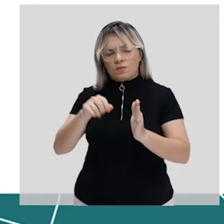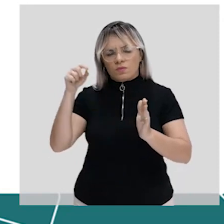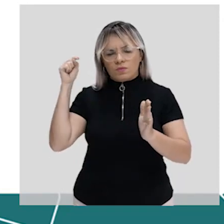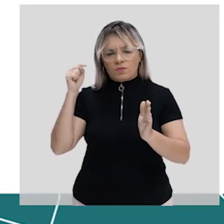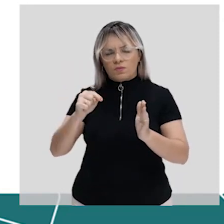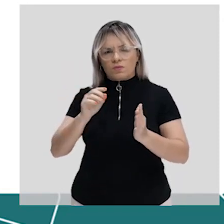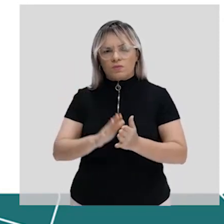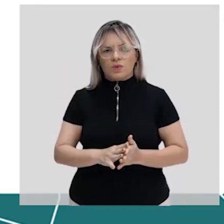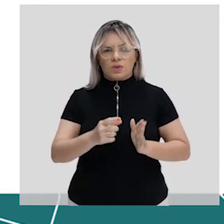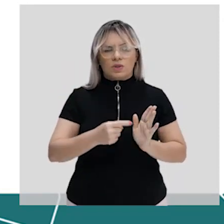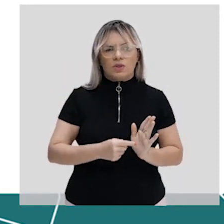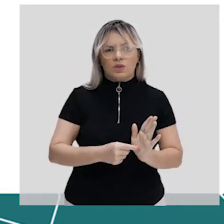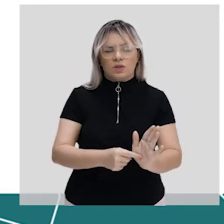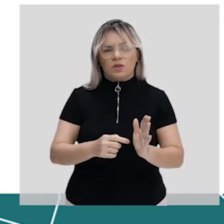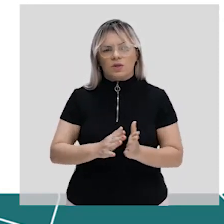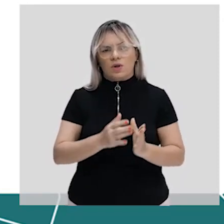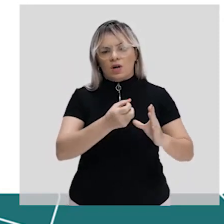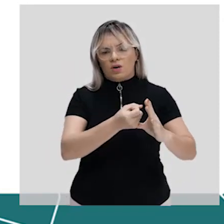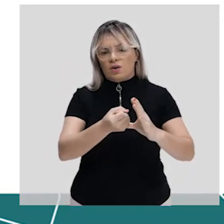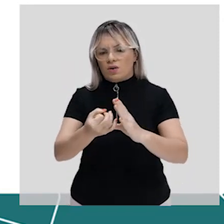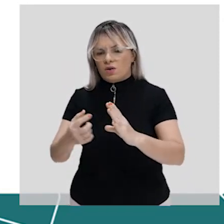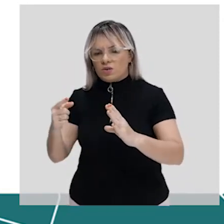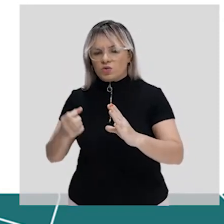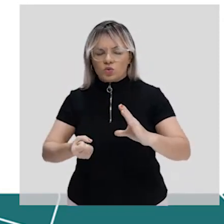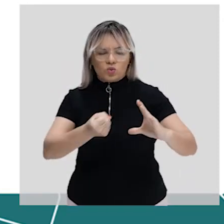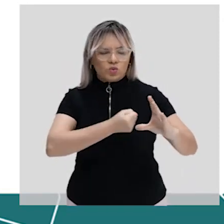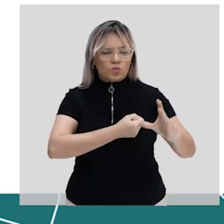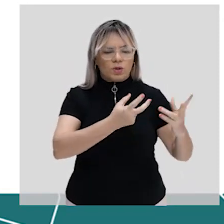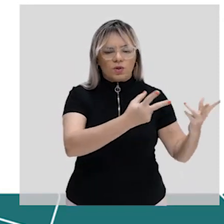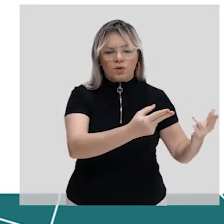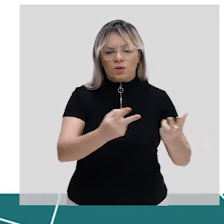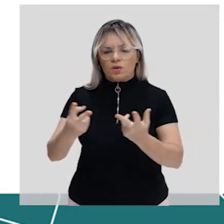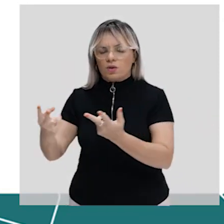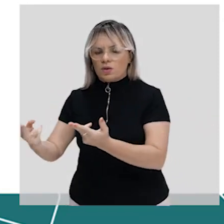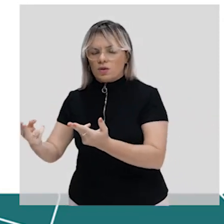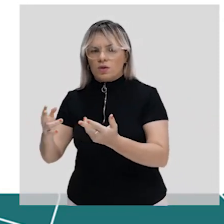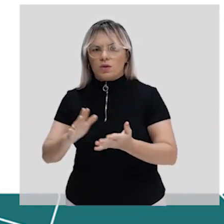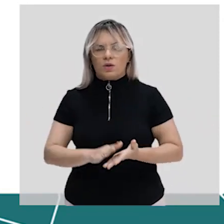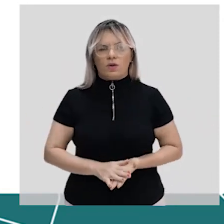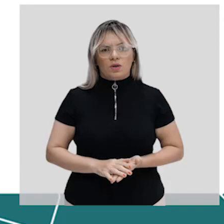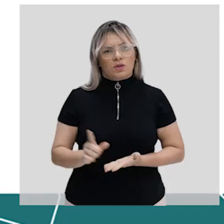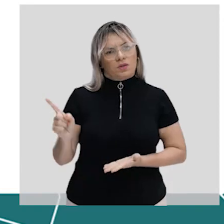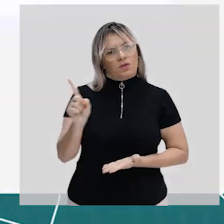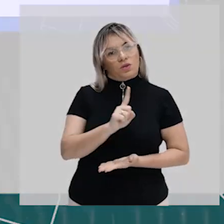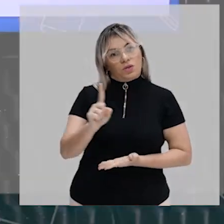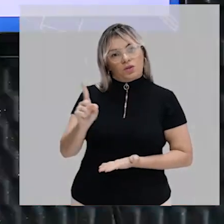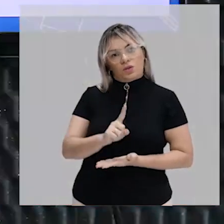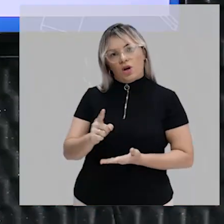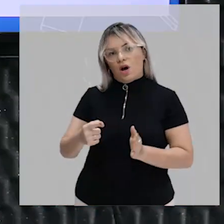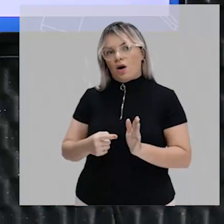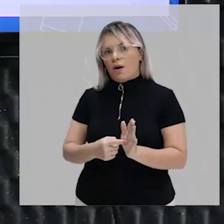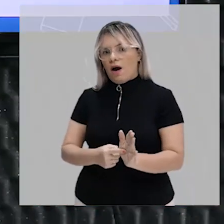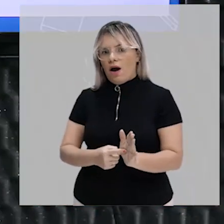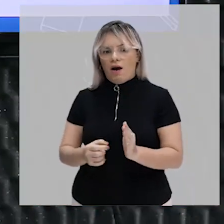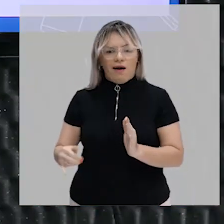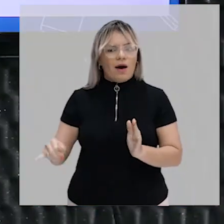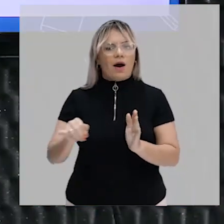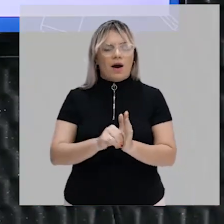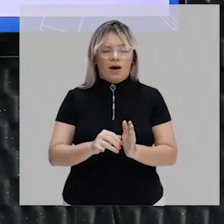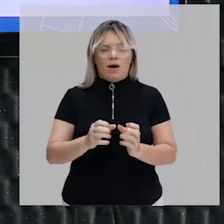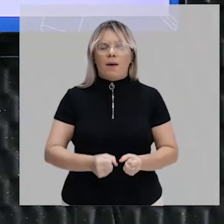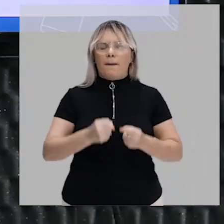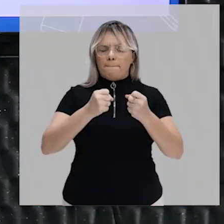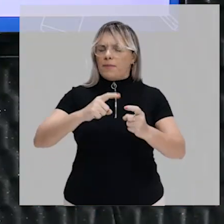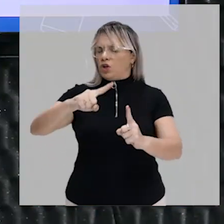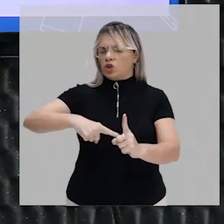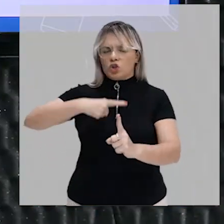se aparecem elementos em comum nos conjuntos dados. Se não aparecerem, aí sim você pode somar direto.